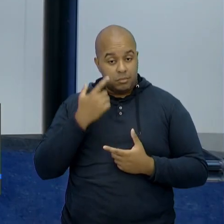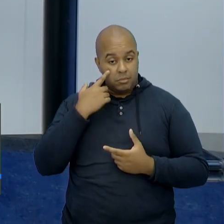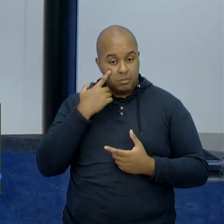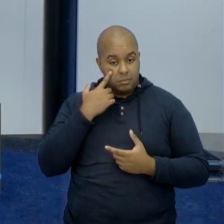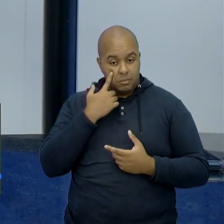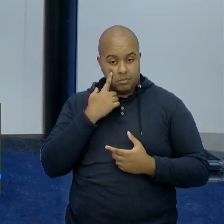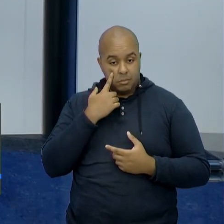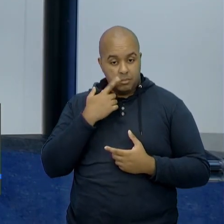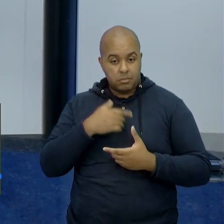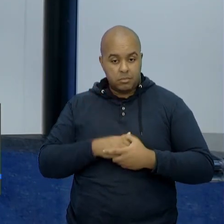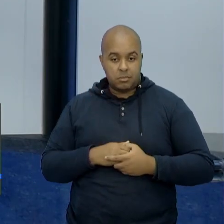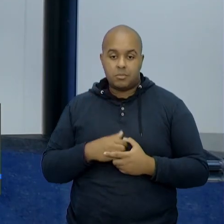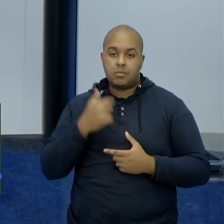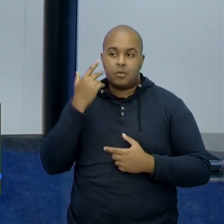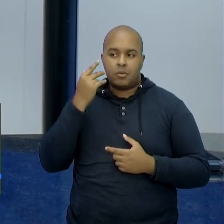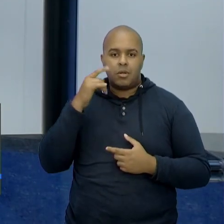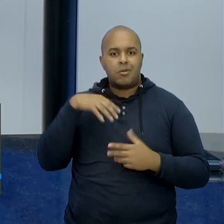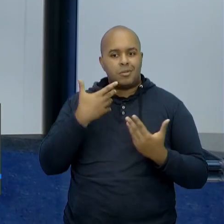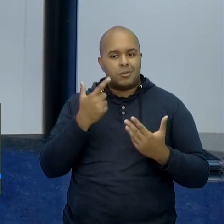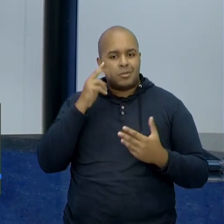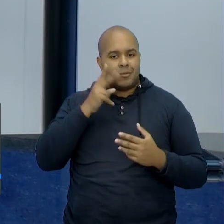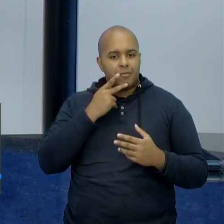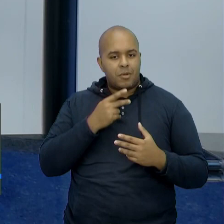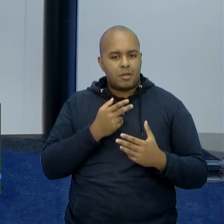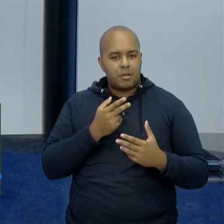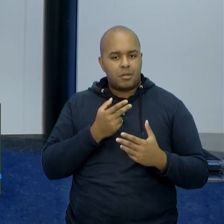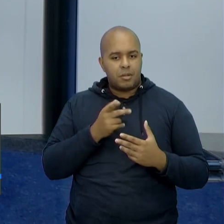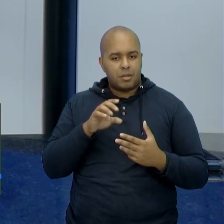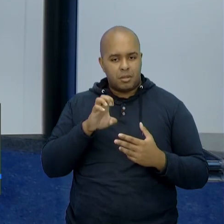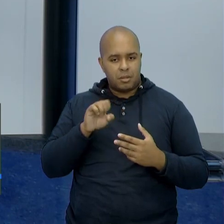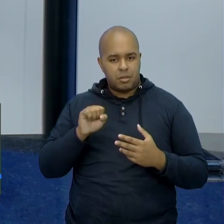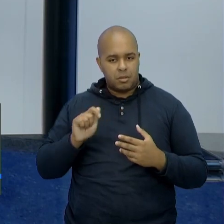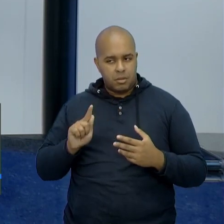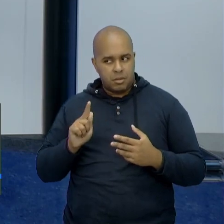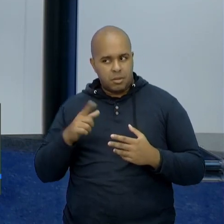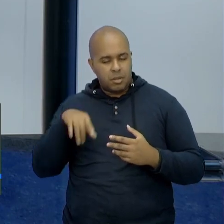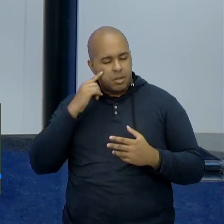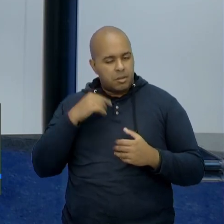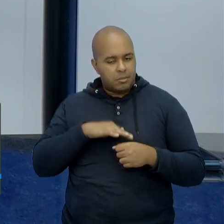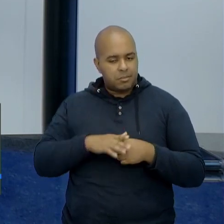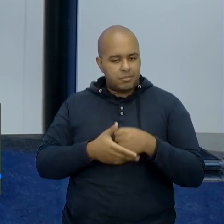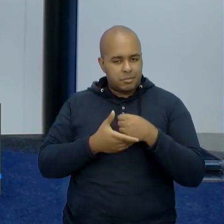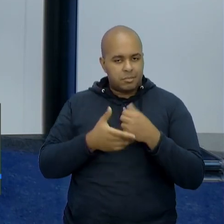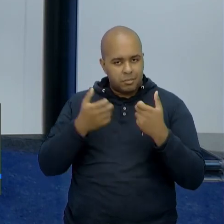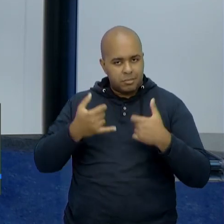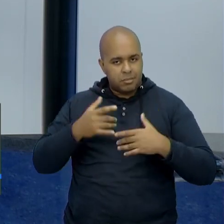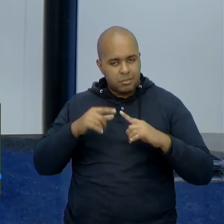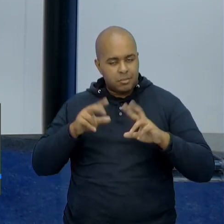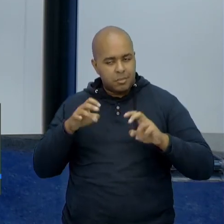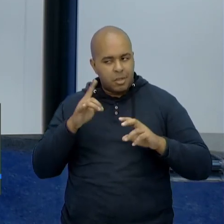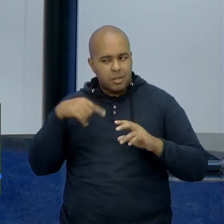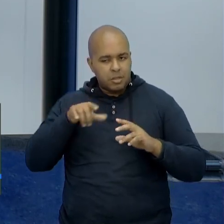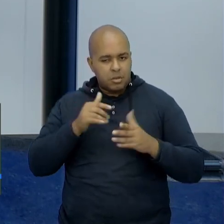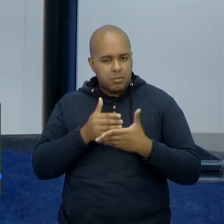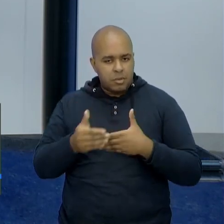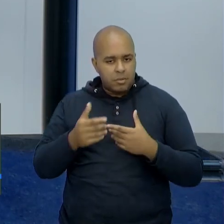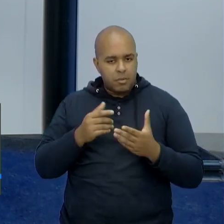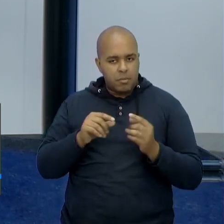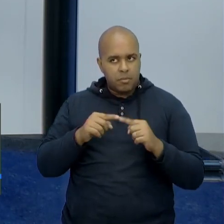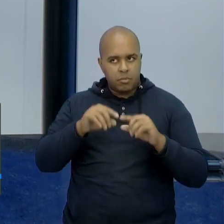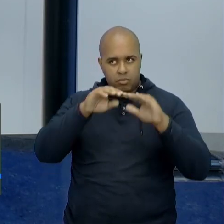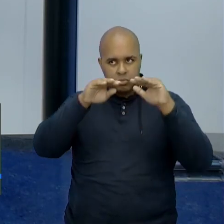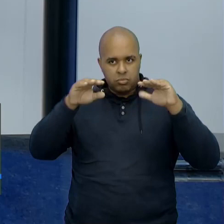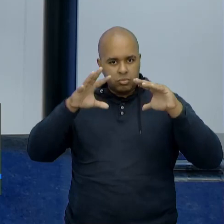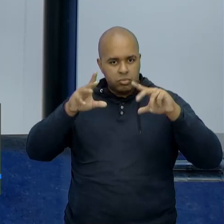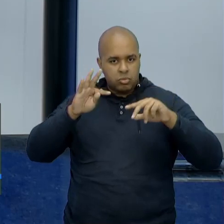Olha, normalmente quando a gente fala de ESG, de sustentabilidade, a gente começa pelo topo